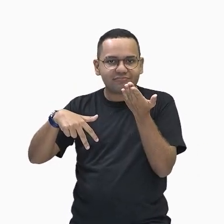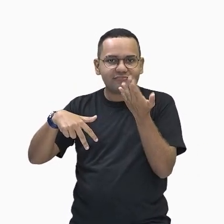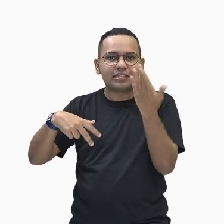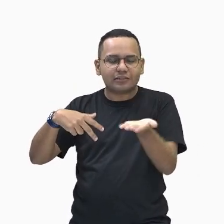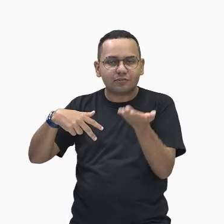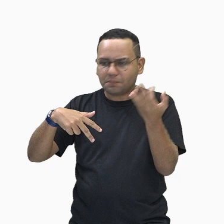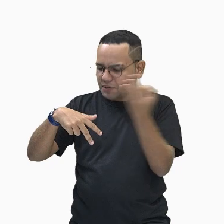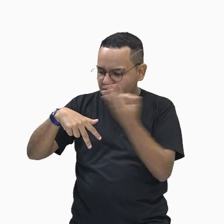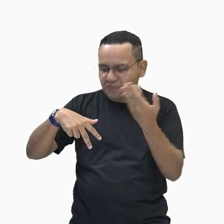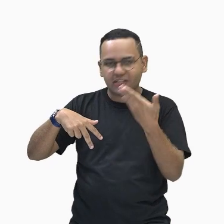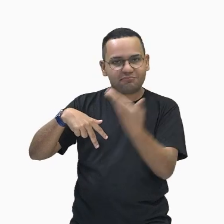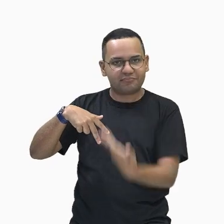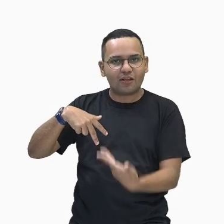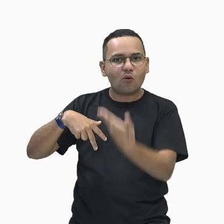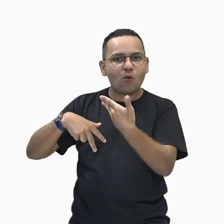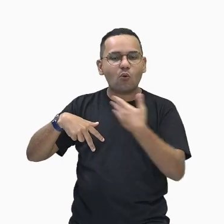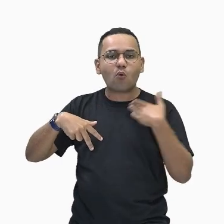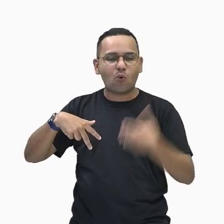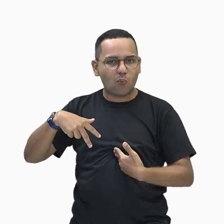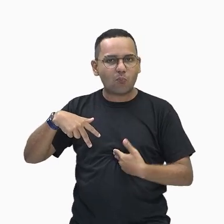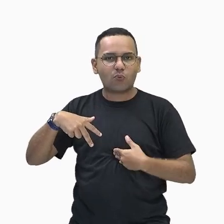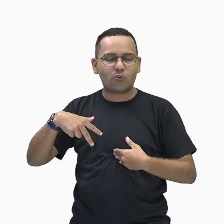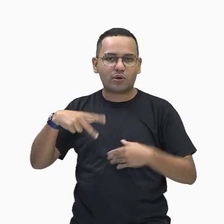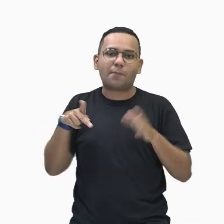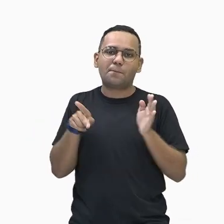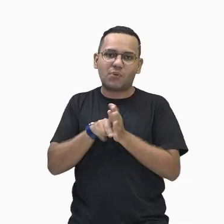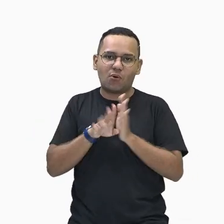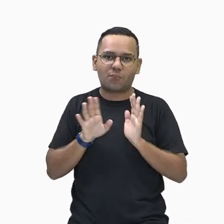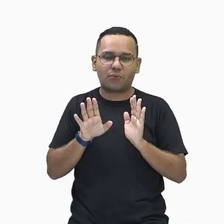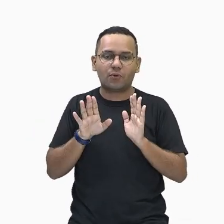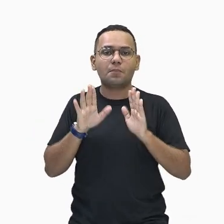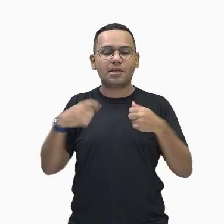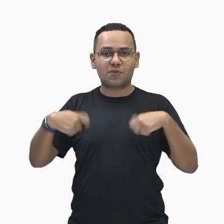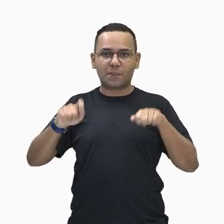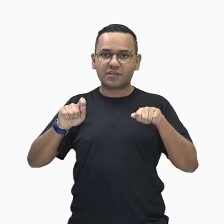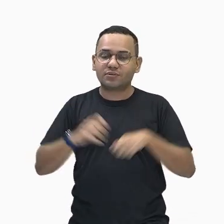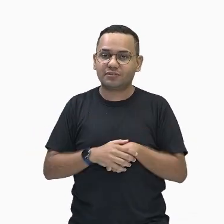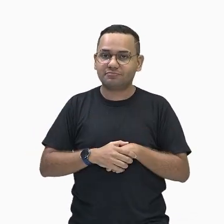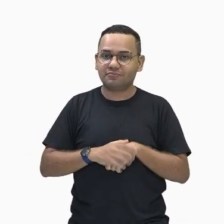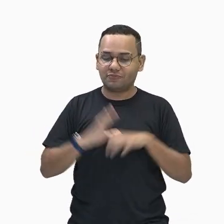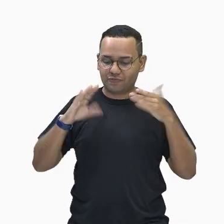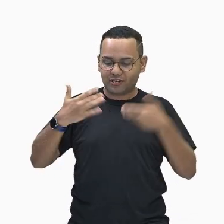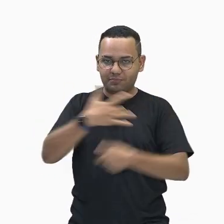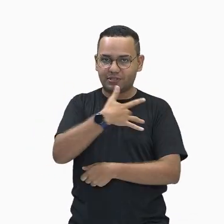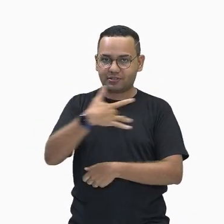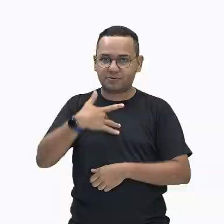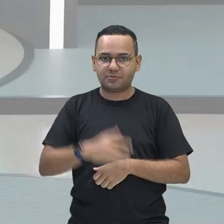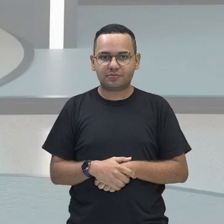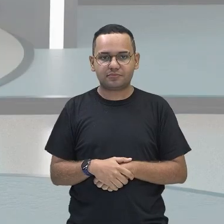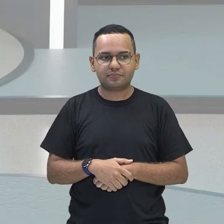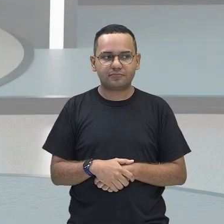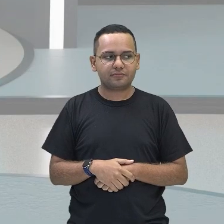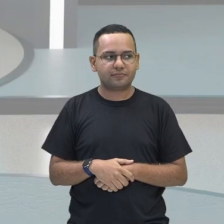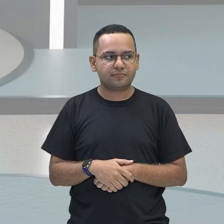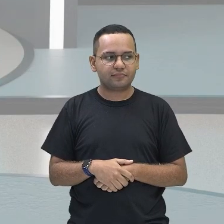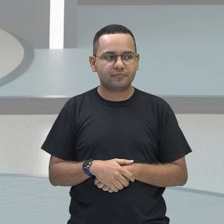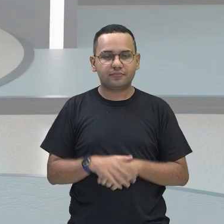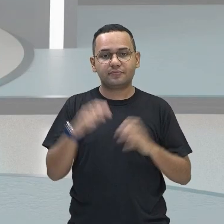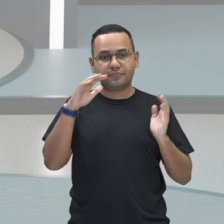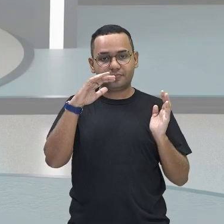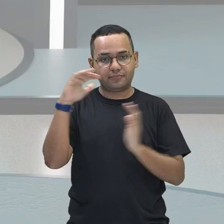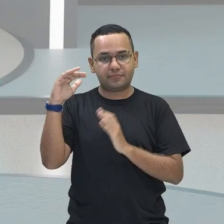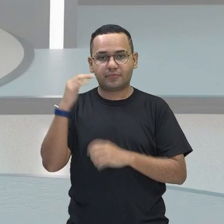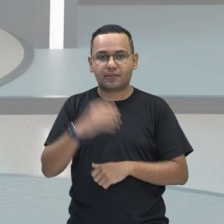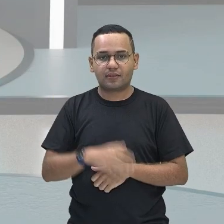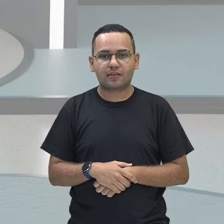tem e como você é mas precisa olhar para esse aspecto da saúde e praticar atividades físicas atividades